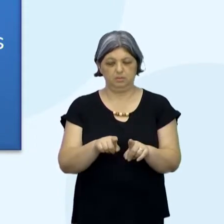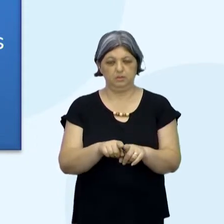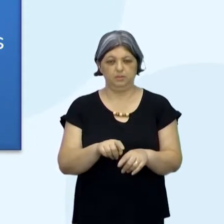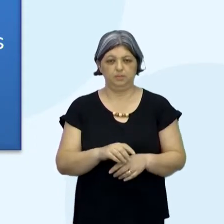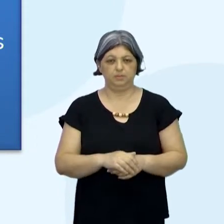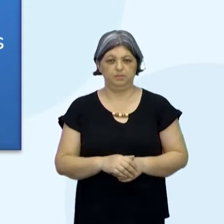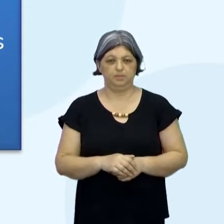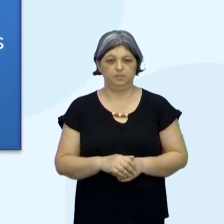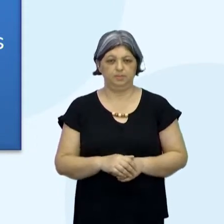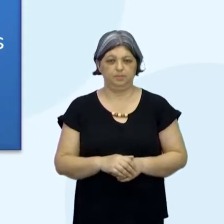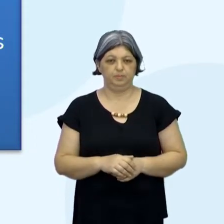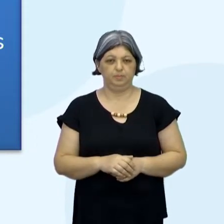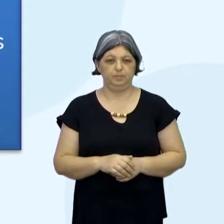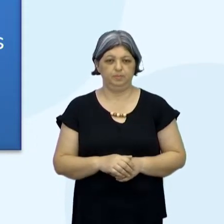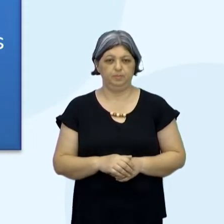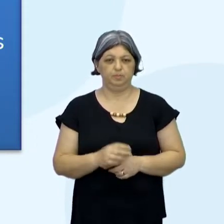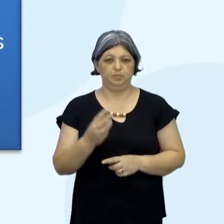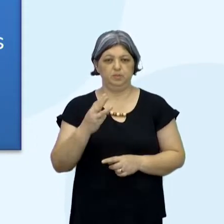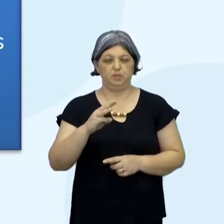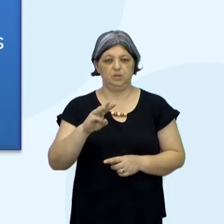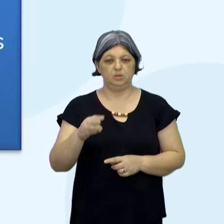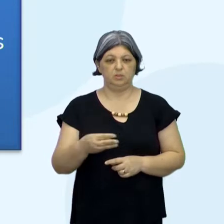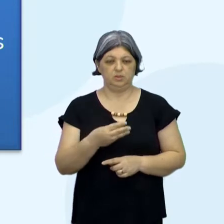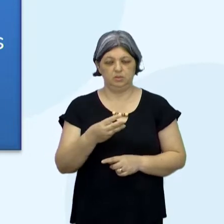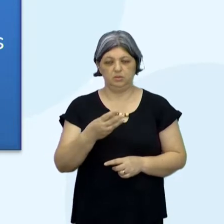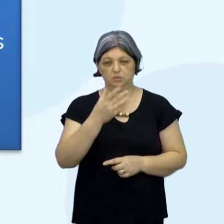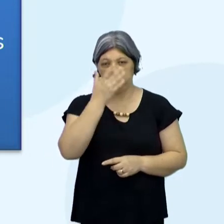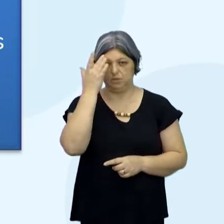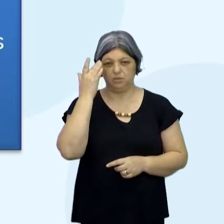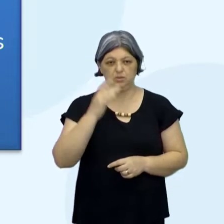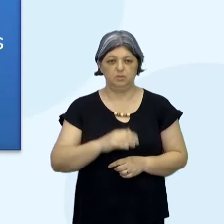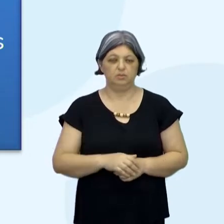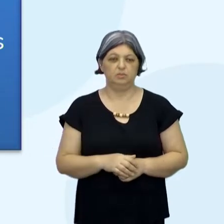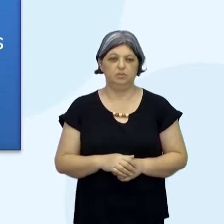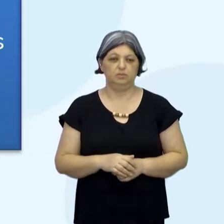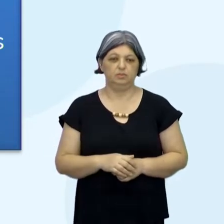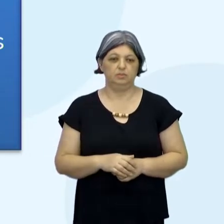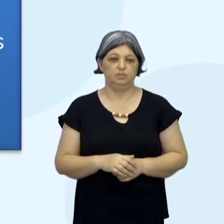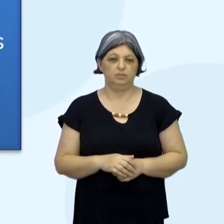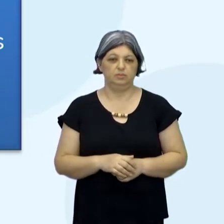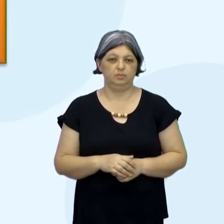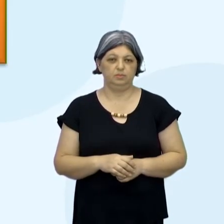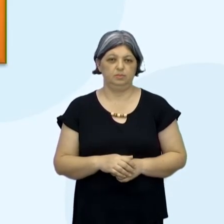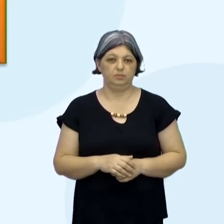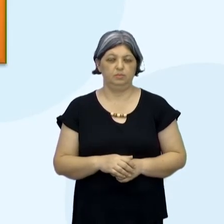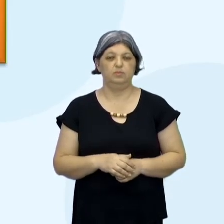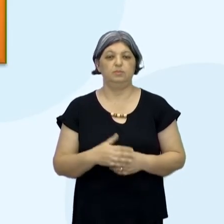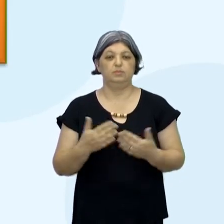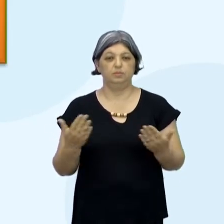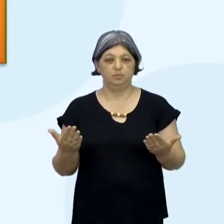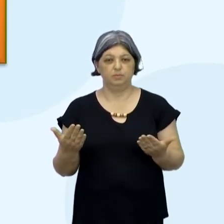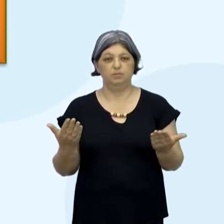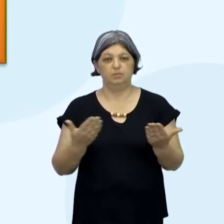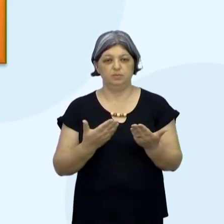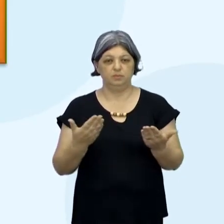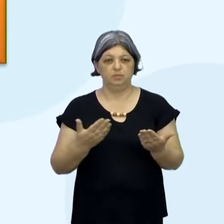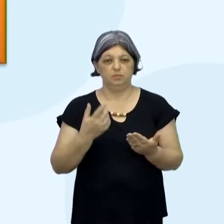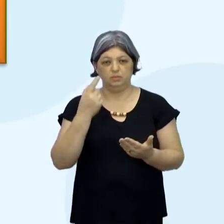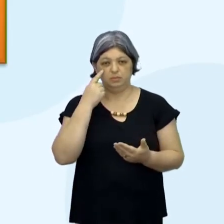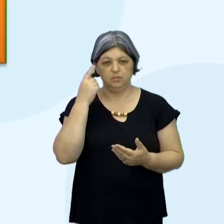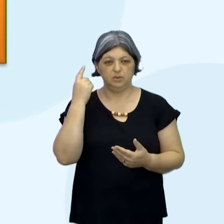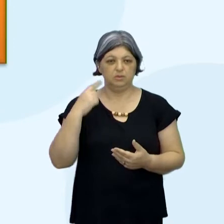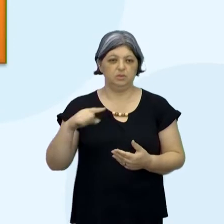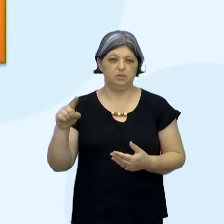Federal, com pouco mais aí de 3 milhões de habitantes. E aí, pessoal, vamos agora para os últimos,